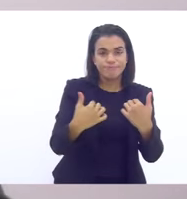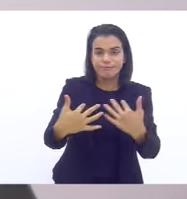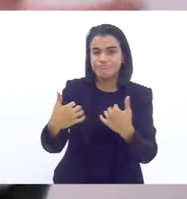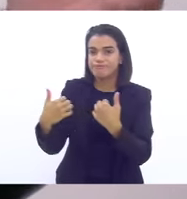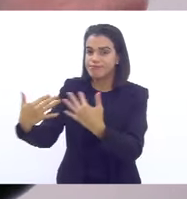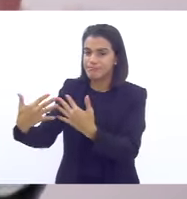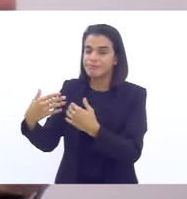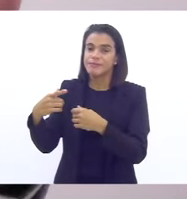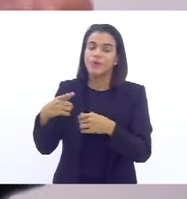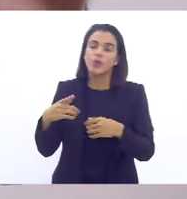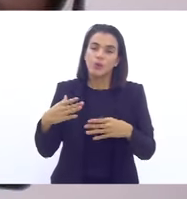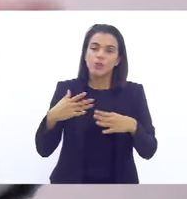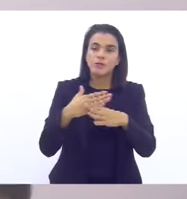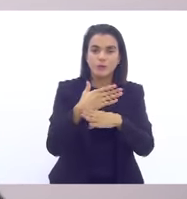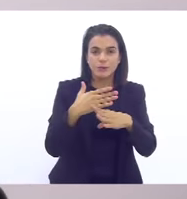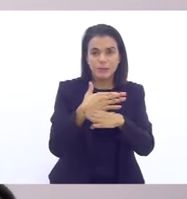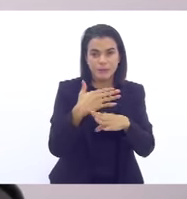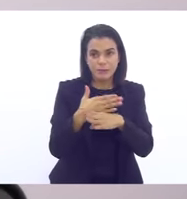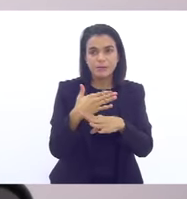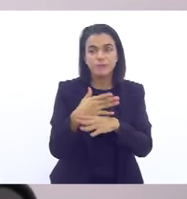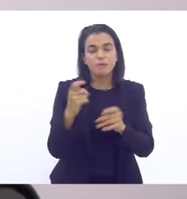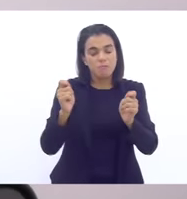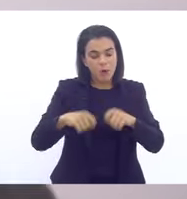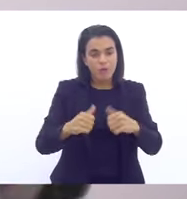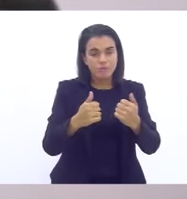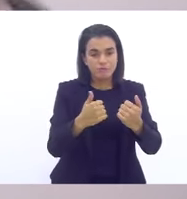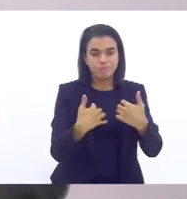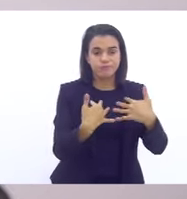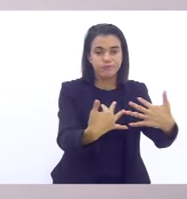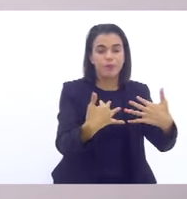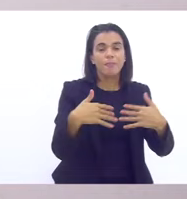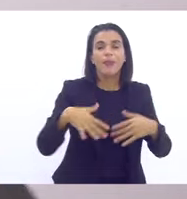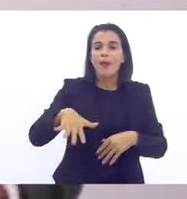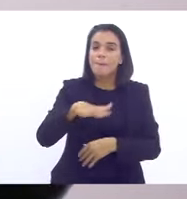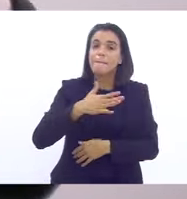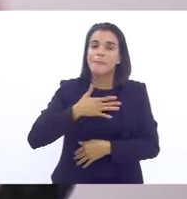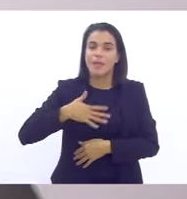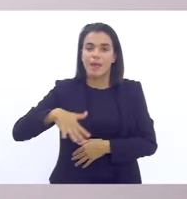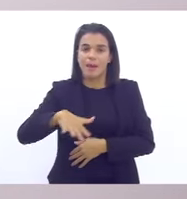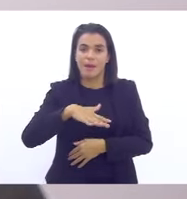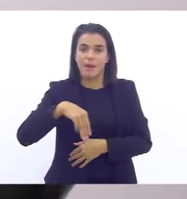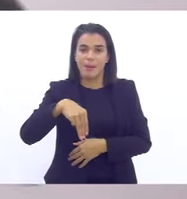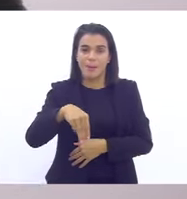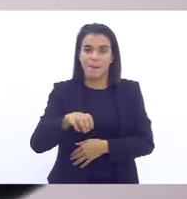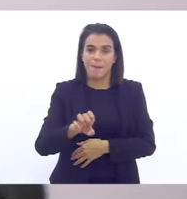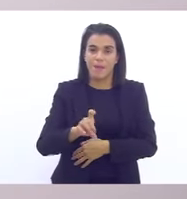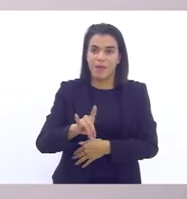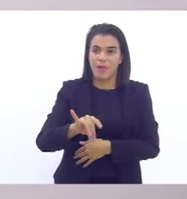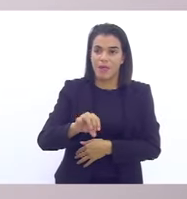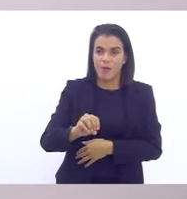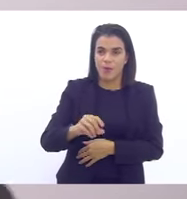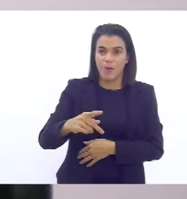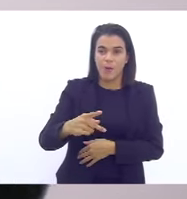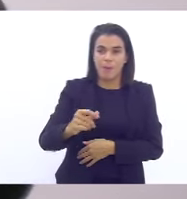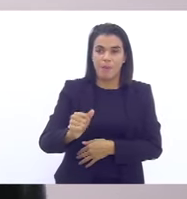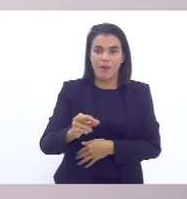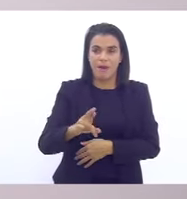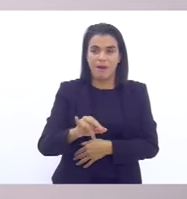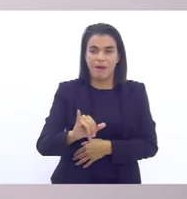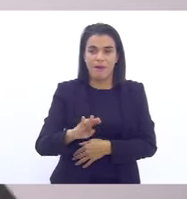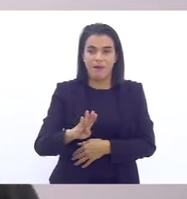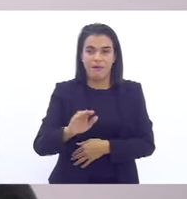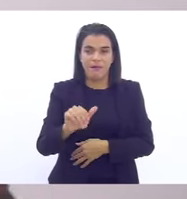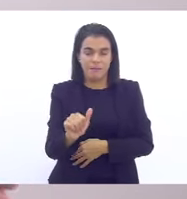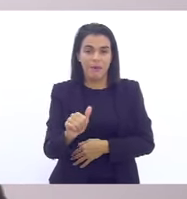gostaria de sugerir que nós possamos fazer uma audiência pública no Médio Paraíba. E lá nós possamos escolher entre os 12 municípios, o município